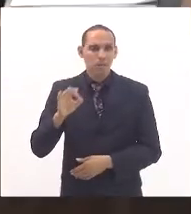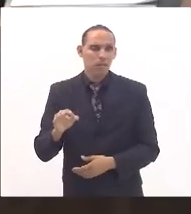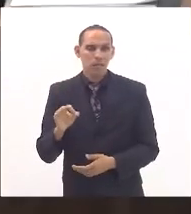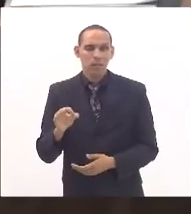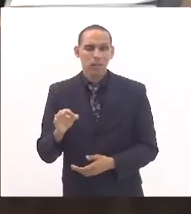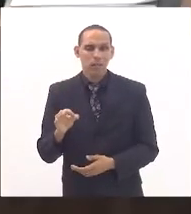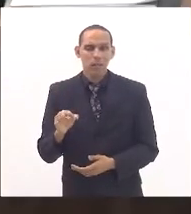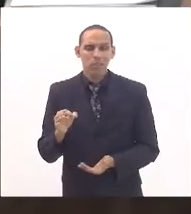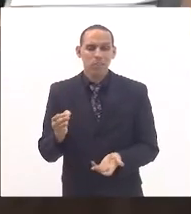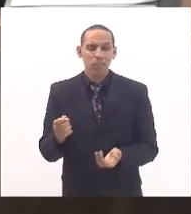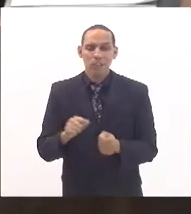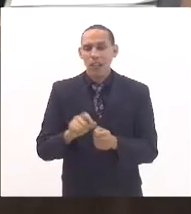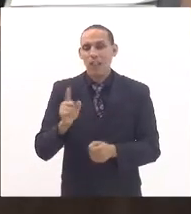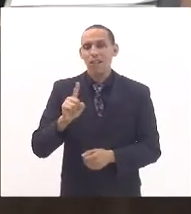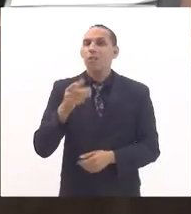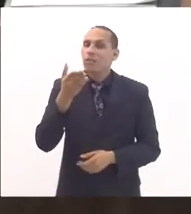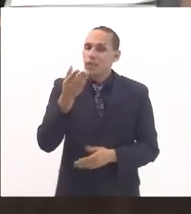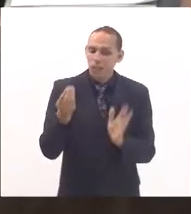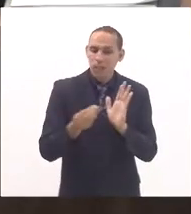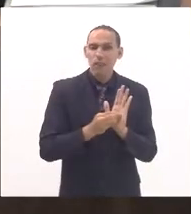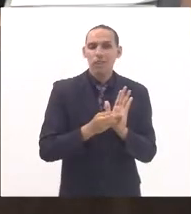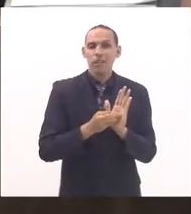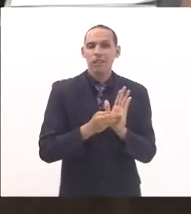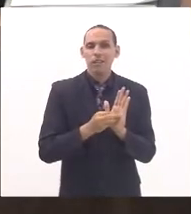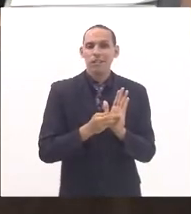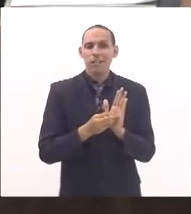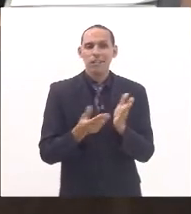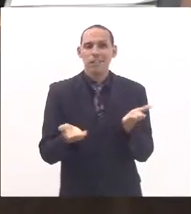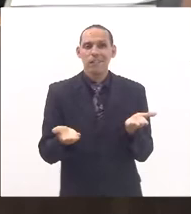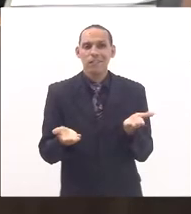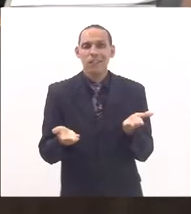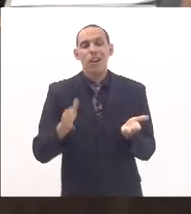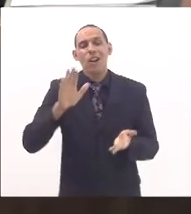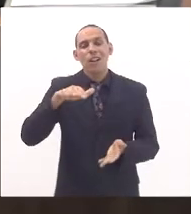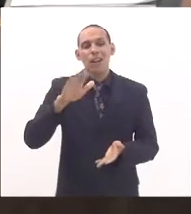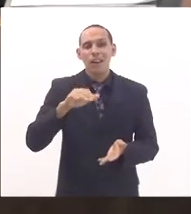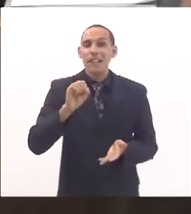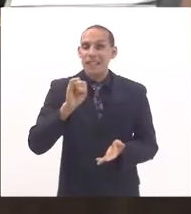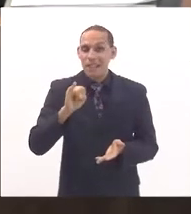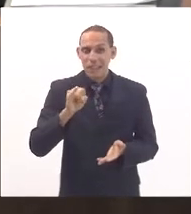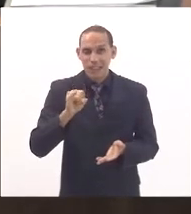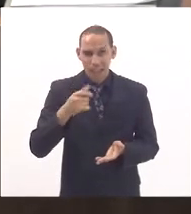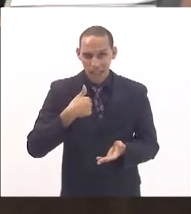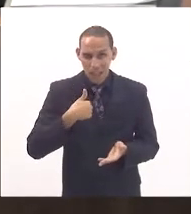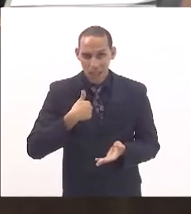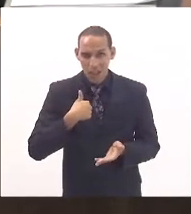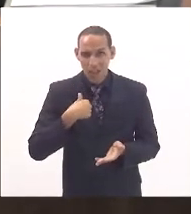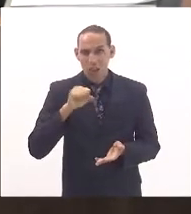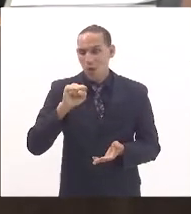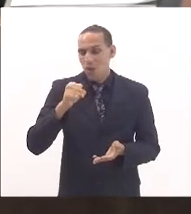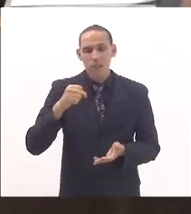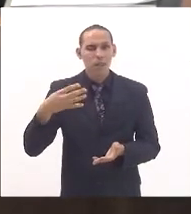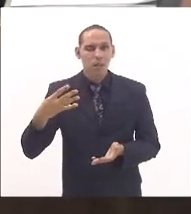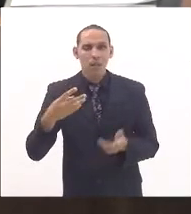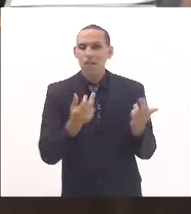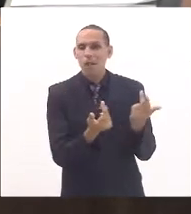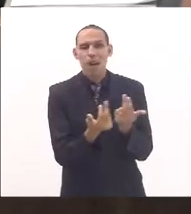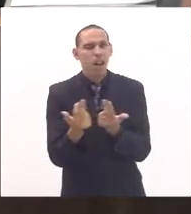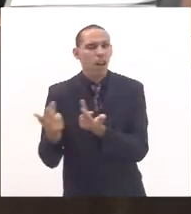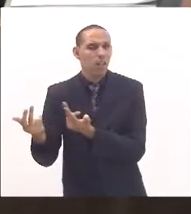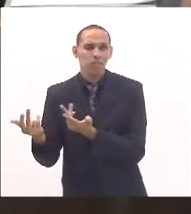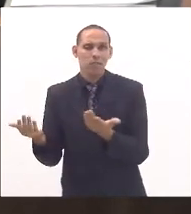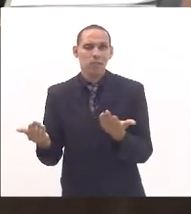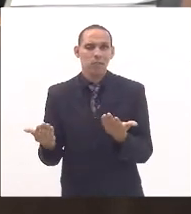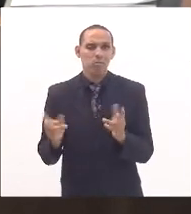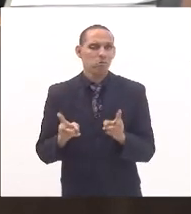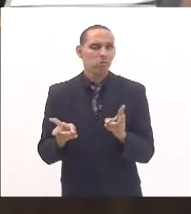foi o senhor que botou. Não, não. Olha só, se dependesse de mim, seria 84 parcelas iguais